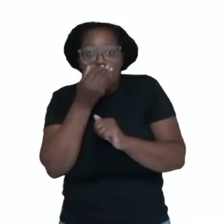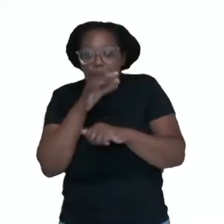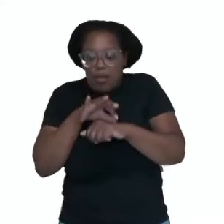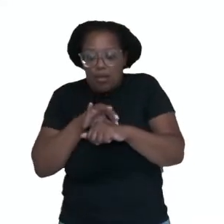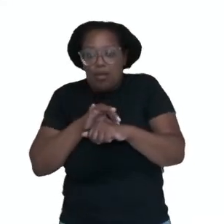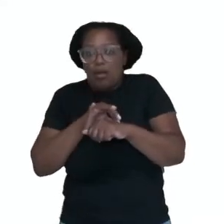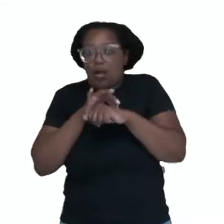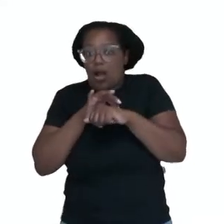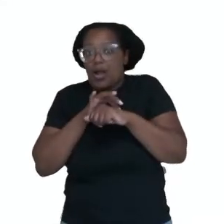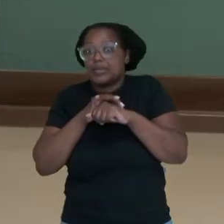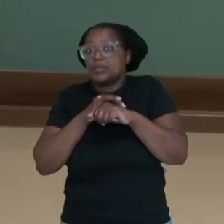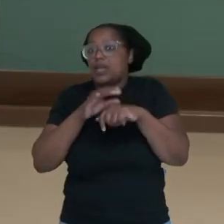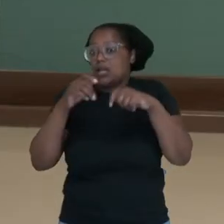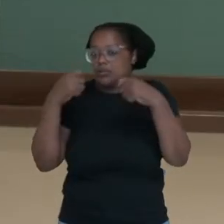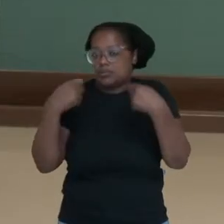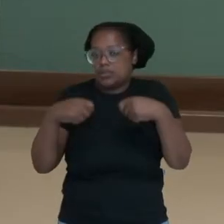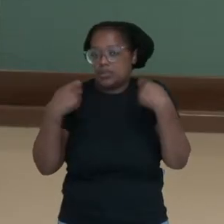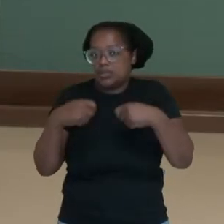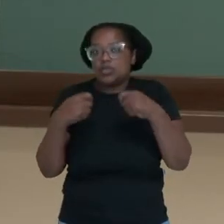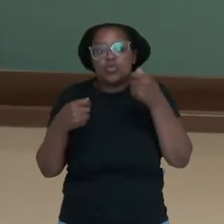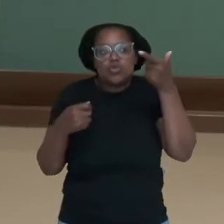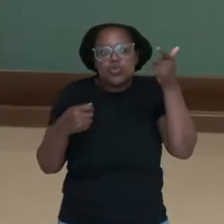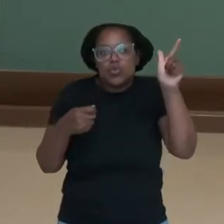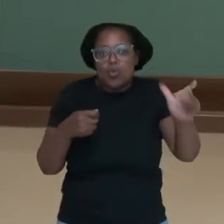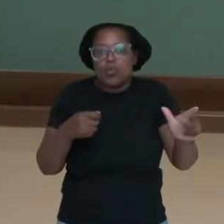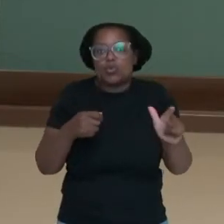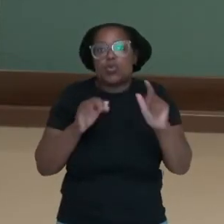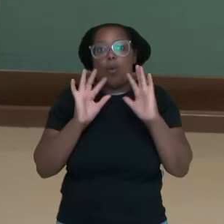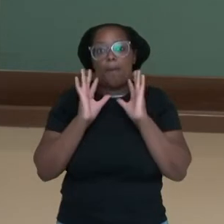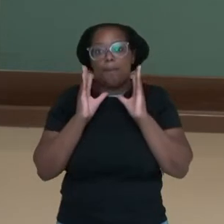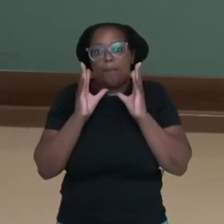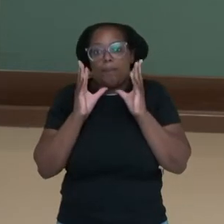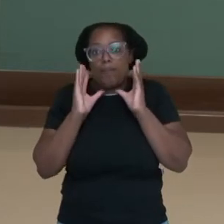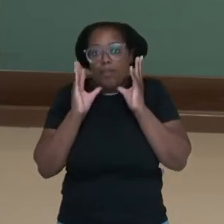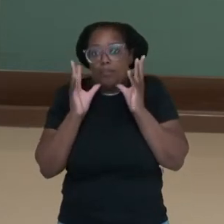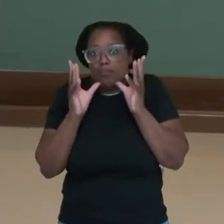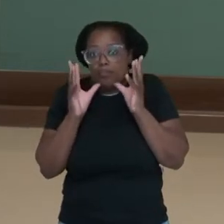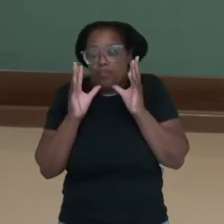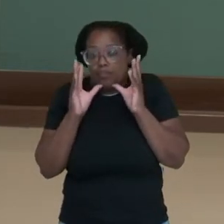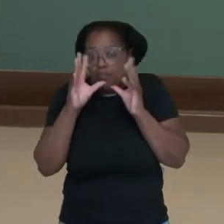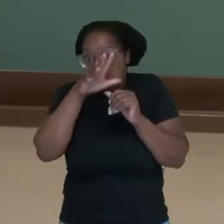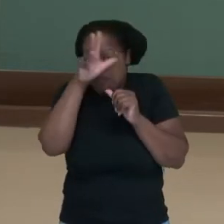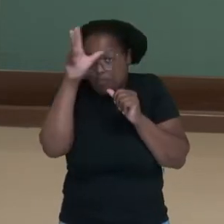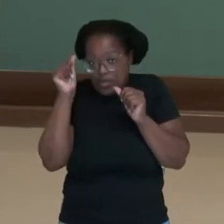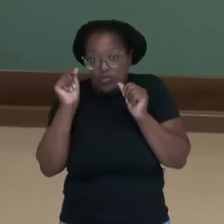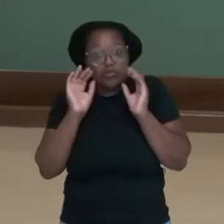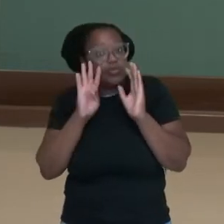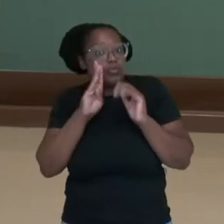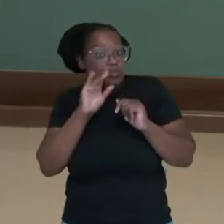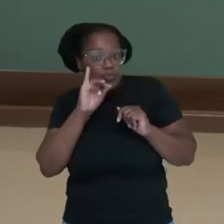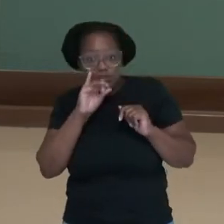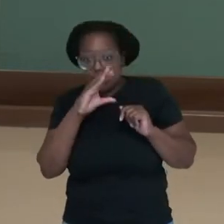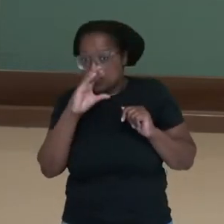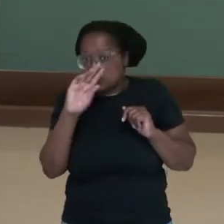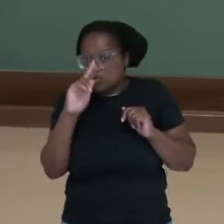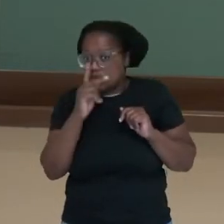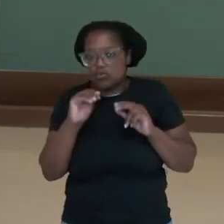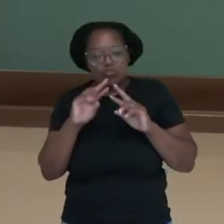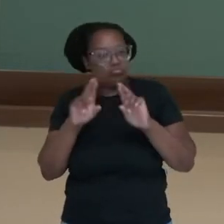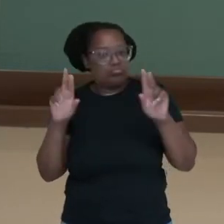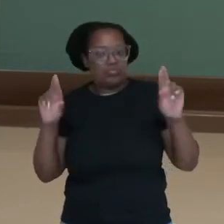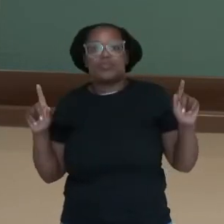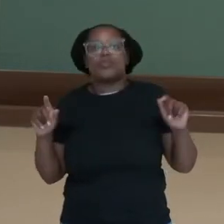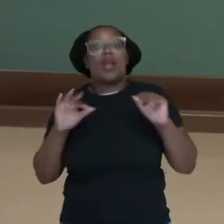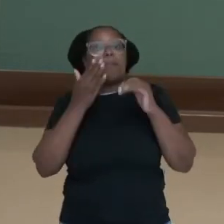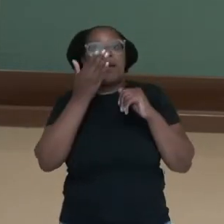porque dependem de um outro ser vivo para sobreviver. Se essa borboleta não se alimentar do néctar, por exemplo, da